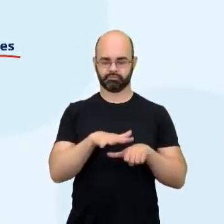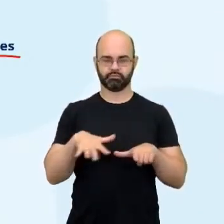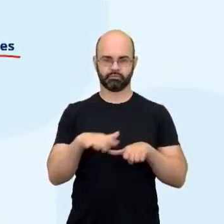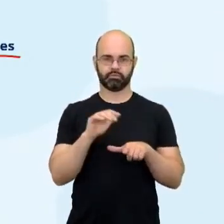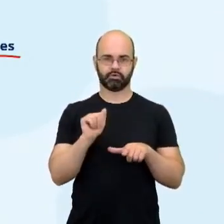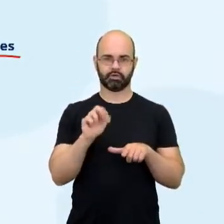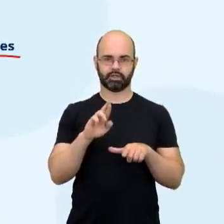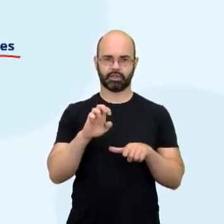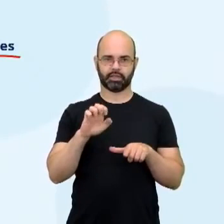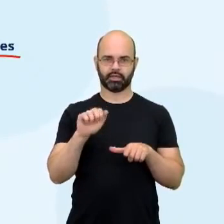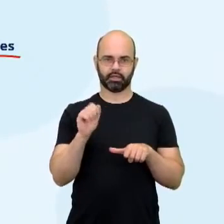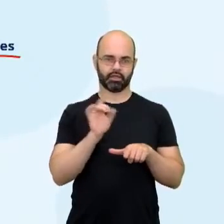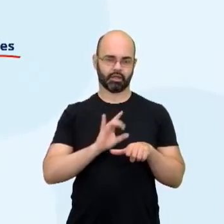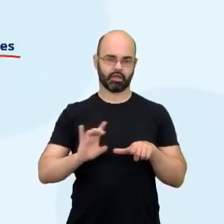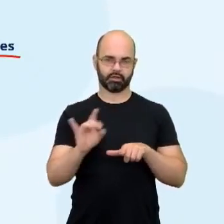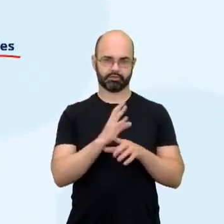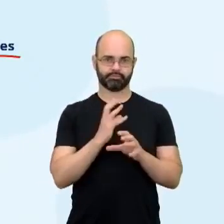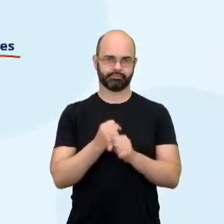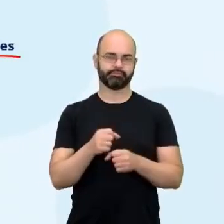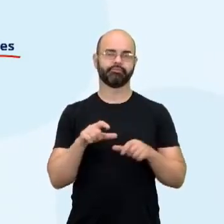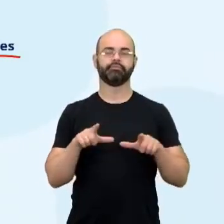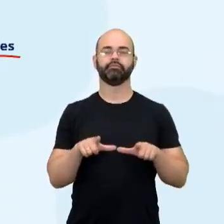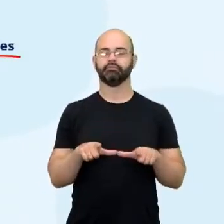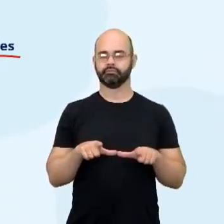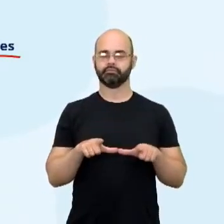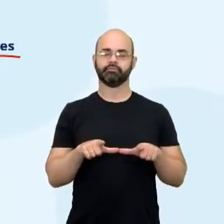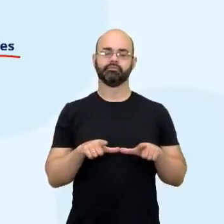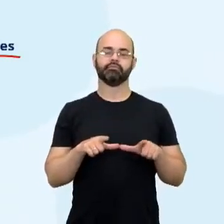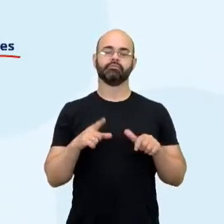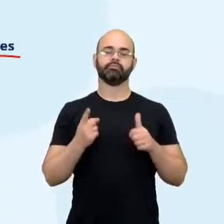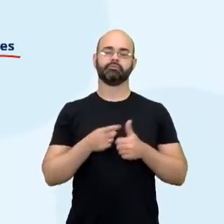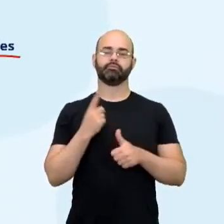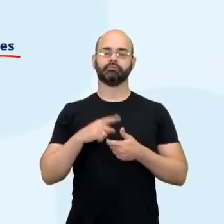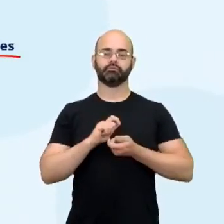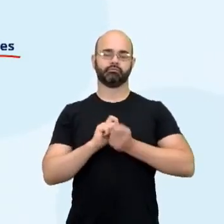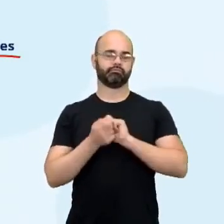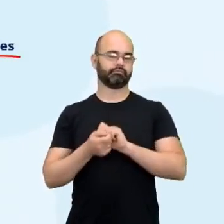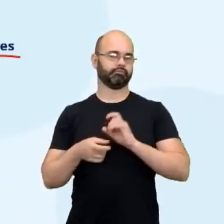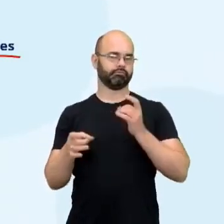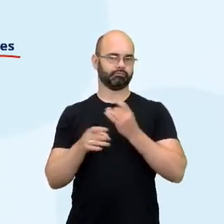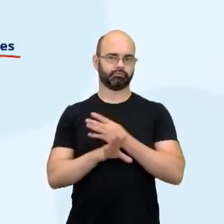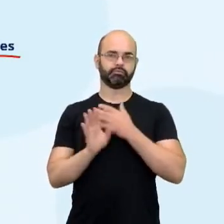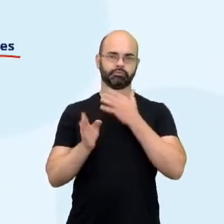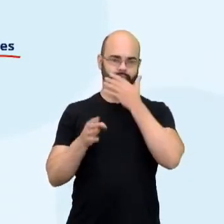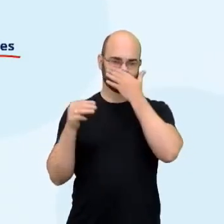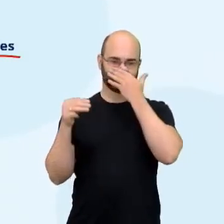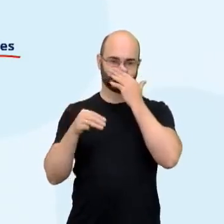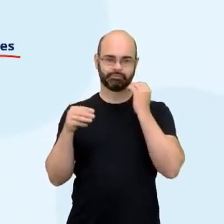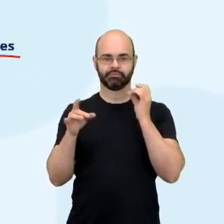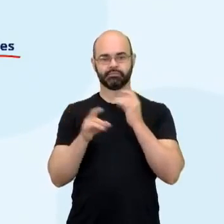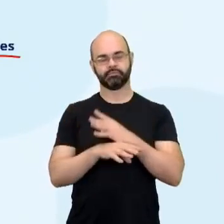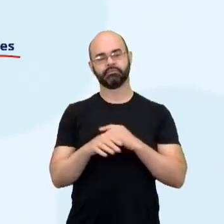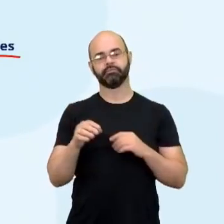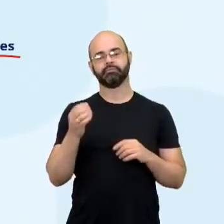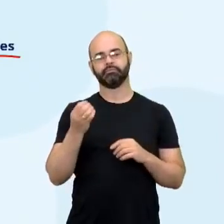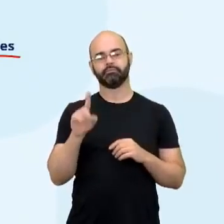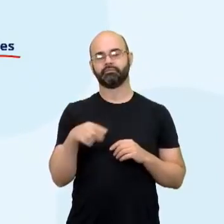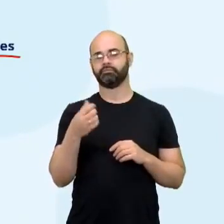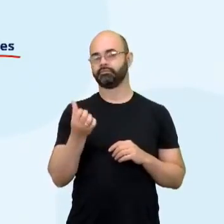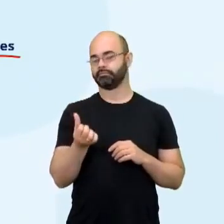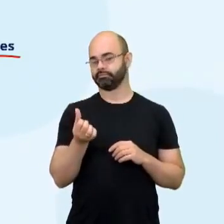de cada peça cerâmica aí. E aqui o que a gente já fez? Já fizemos a conversão para metros. Ora,